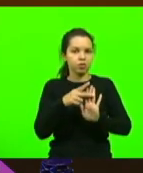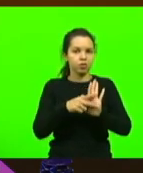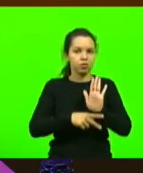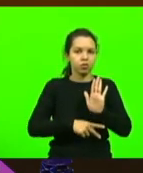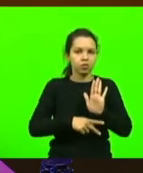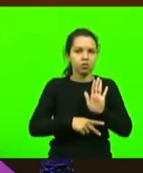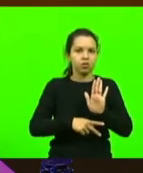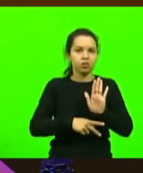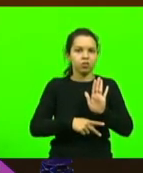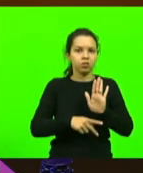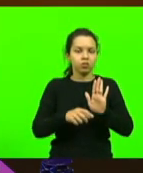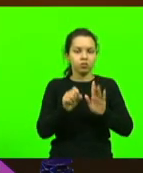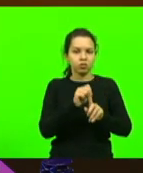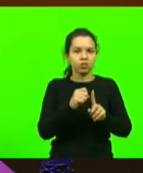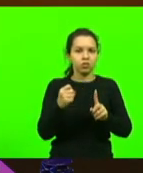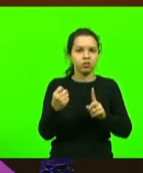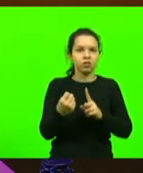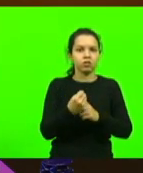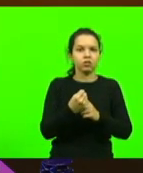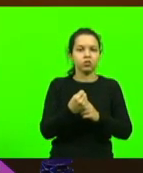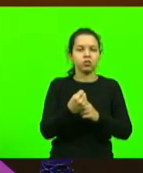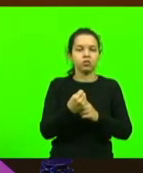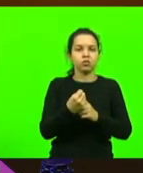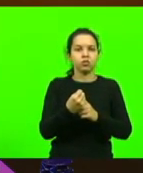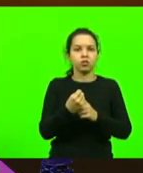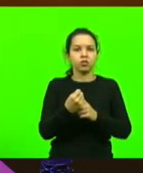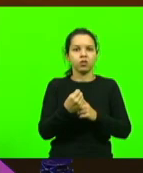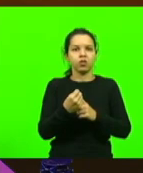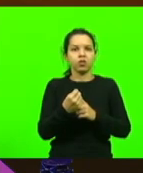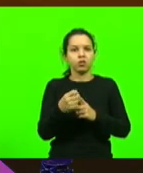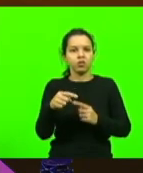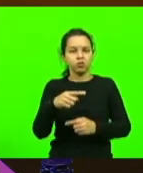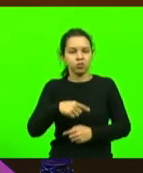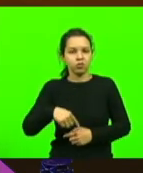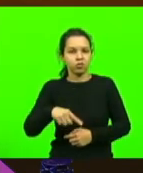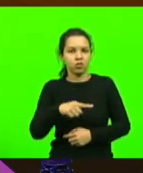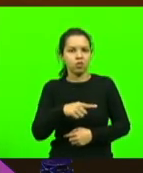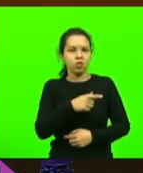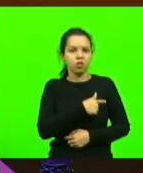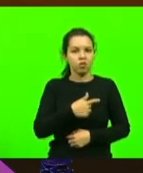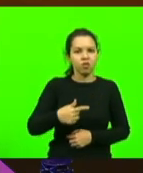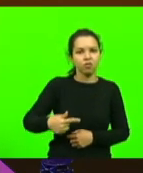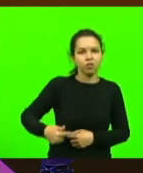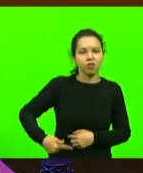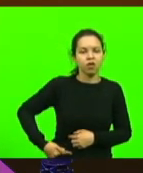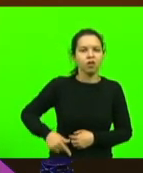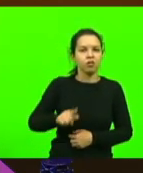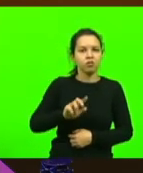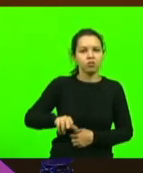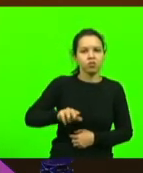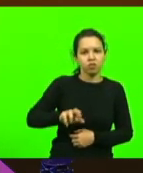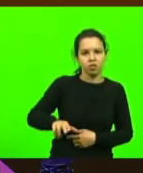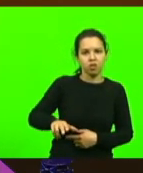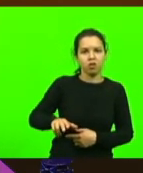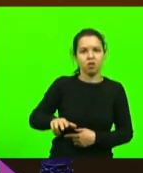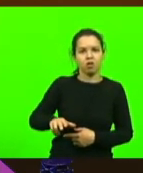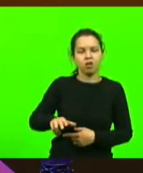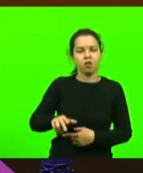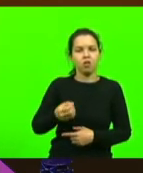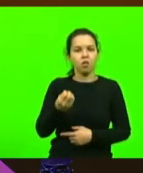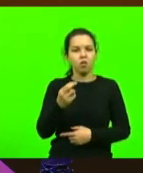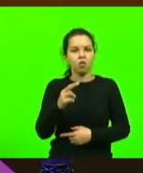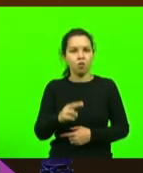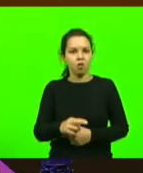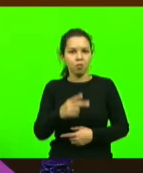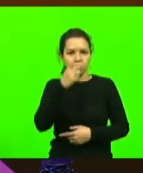isso é importante ficar claro nós não estamos diante de um desgoverno ou de uma de um perfil de